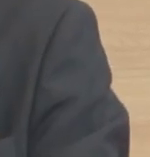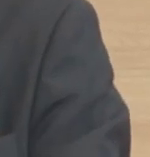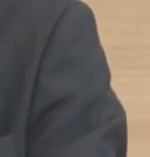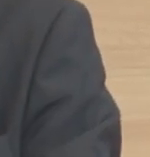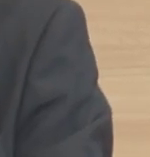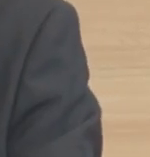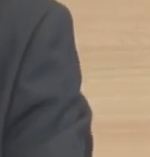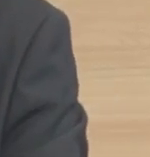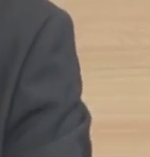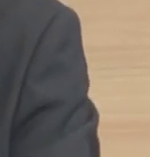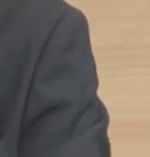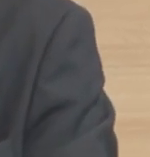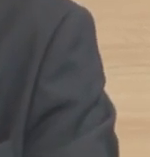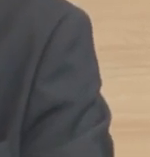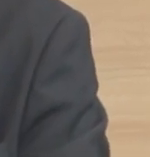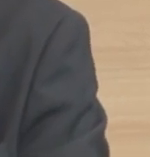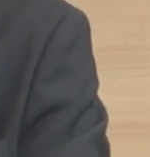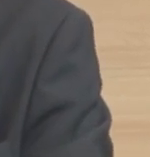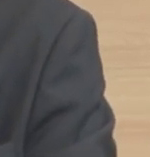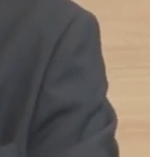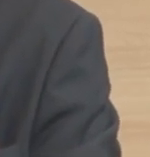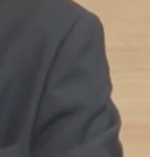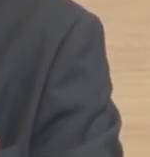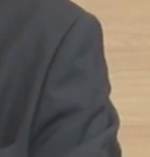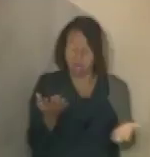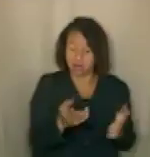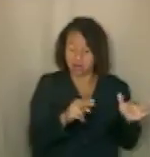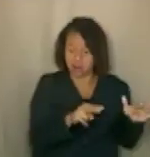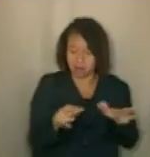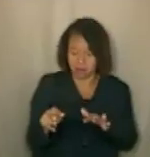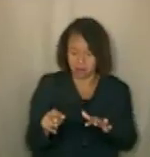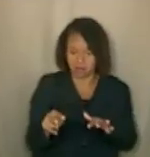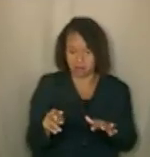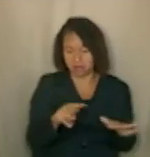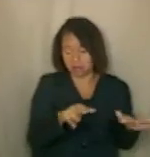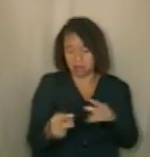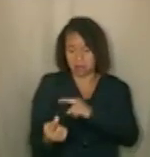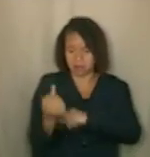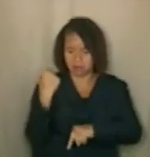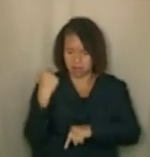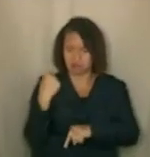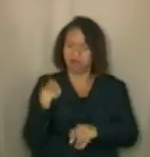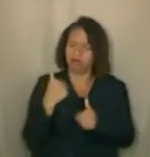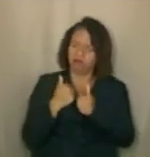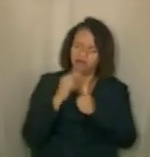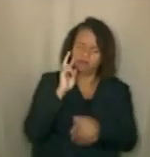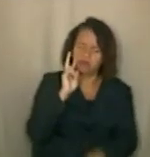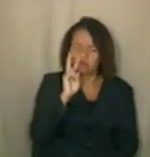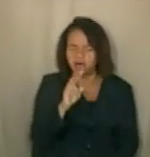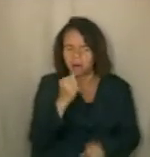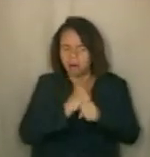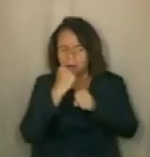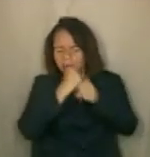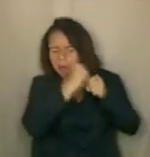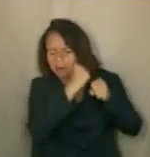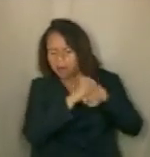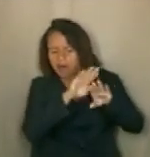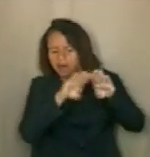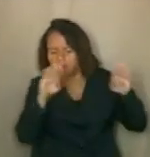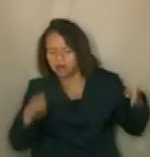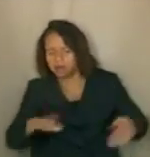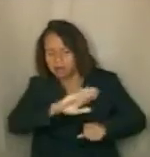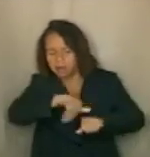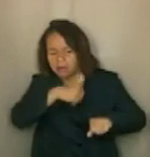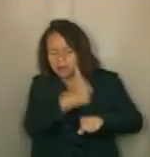gramas sintéticas em Campos de futebol de Várzea da cidade na semana passada foi acompanhar a obra do campo da Praça